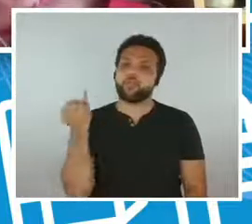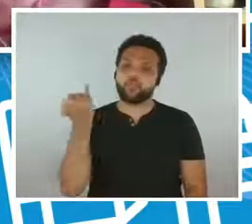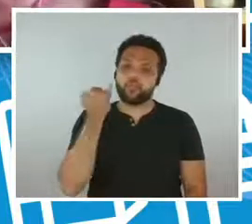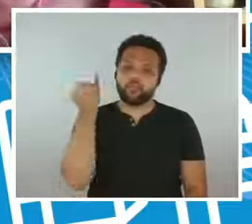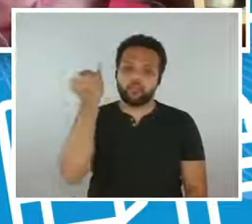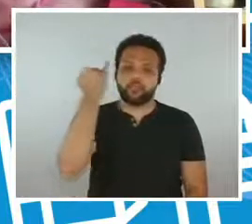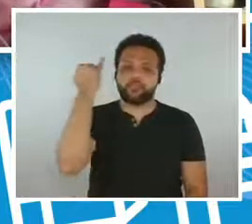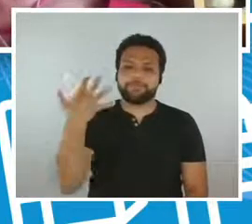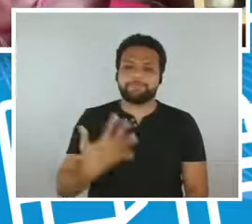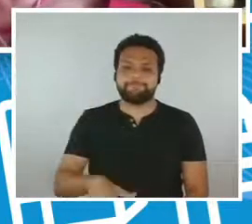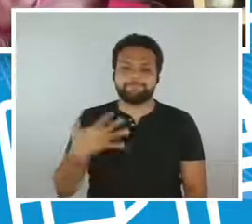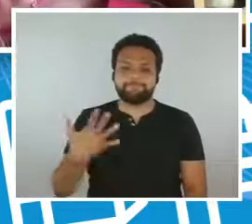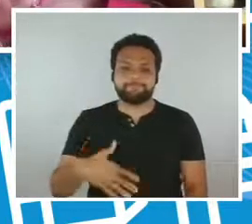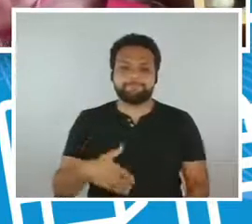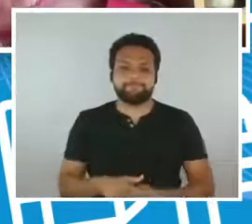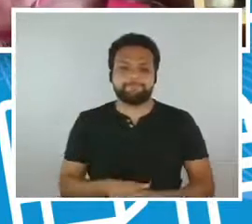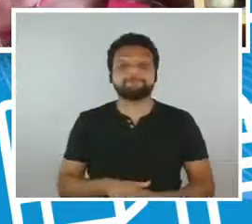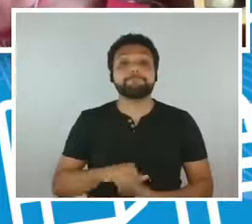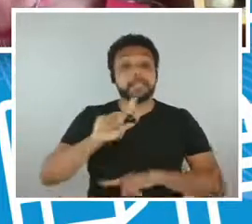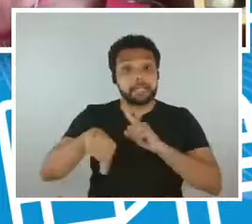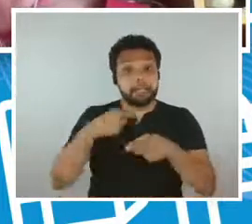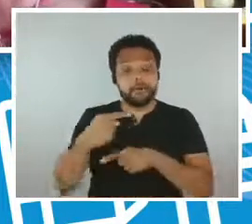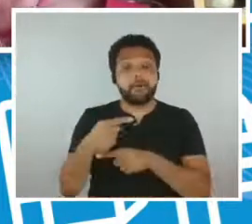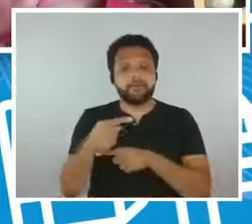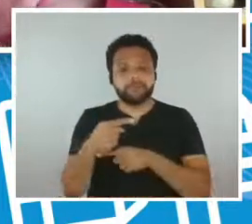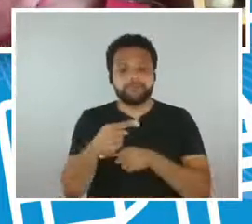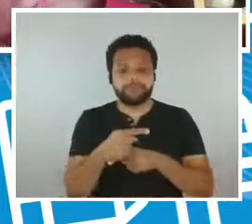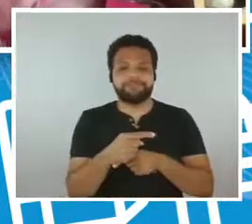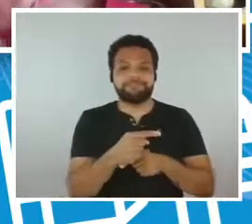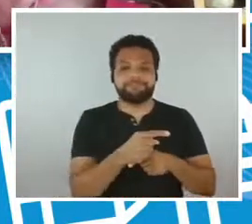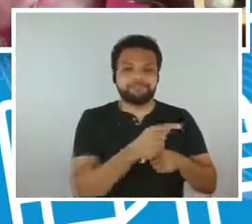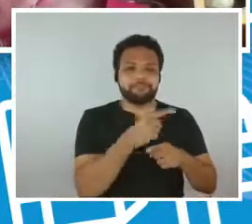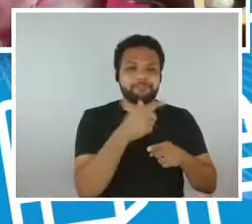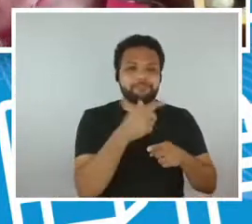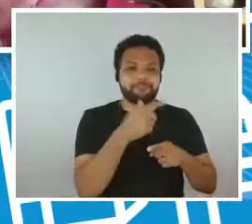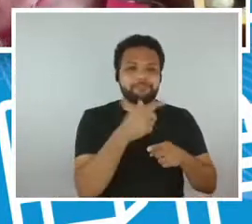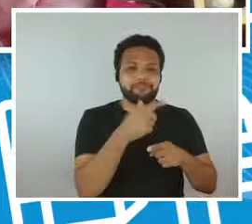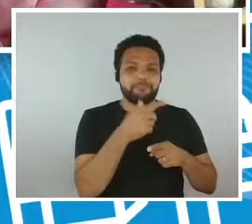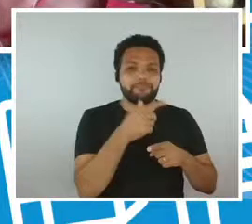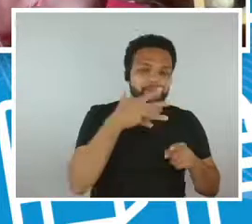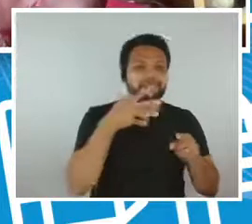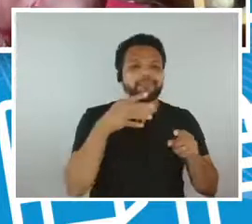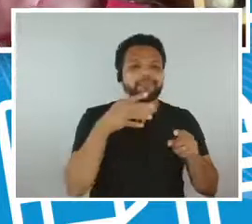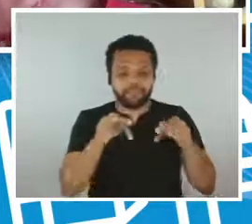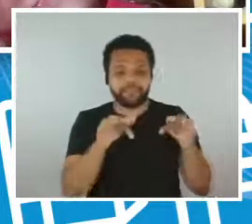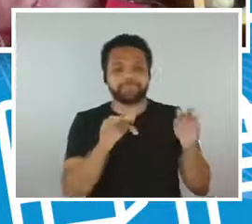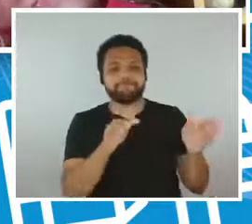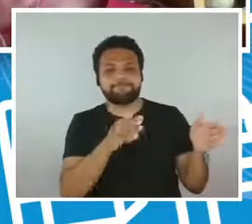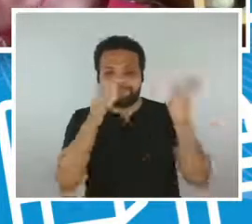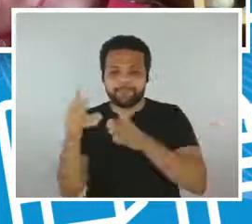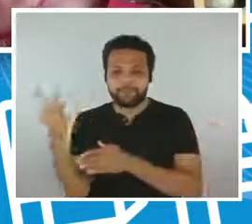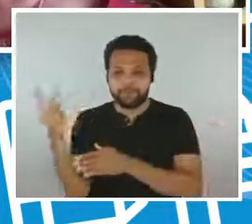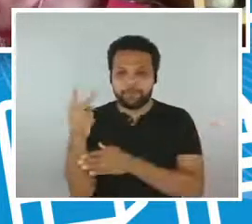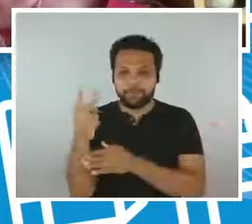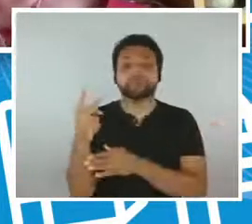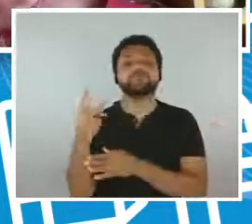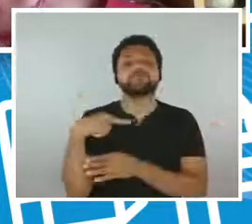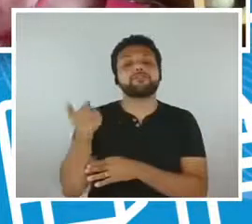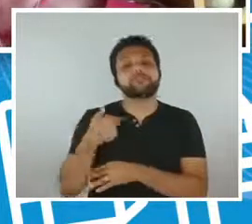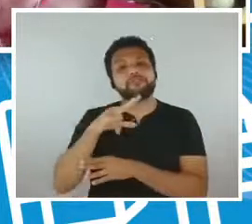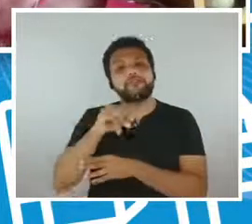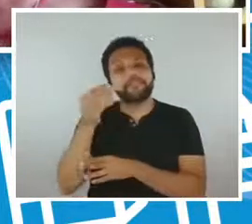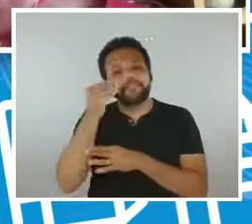segunda rodada, daí eu vou tentar fazer uma conexão desse campo didático aí com o que o professor Lente estava